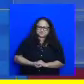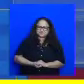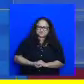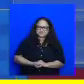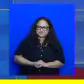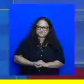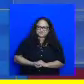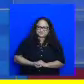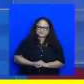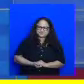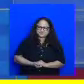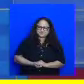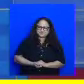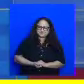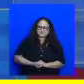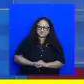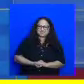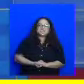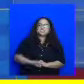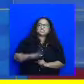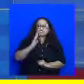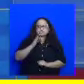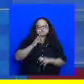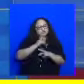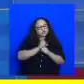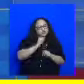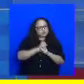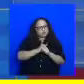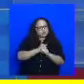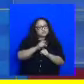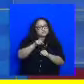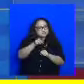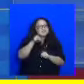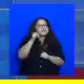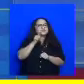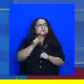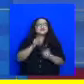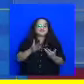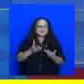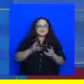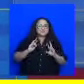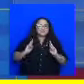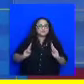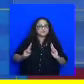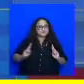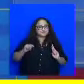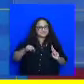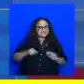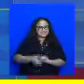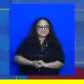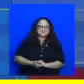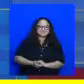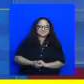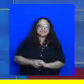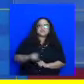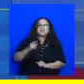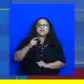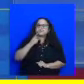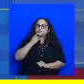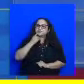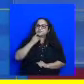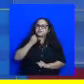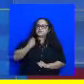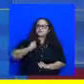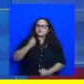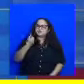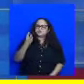66. O prêmio acumulado na Time Mania e pode sair para você hoje, hein? Estamos na torcida. Bola vermelha, número